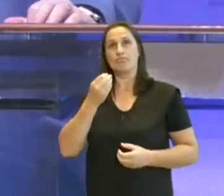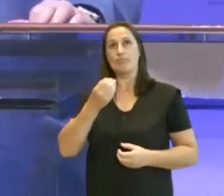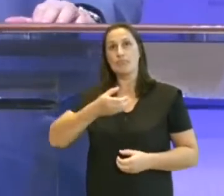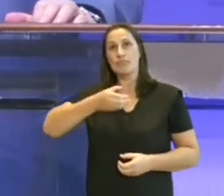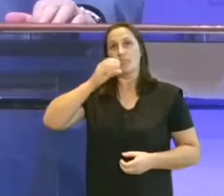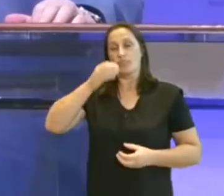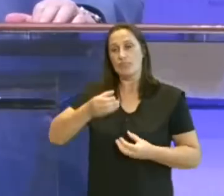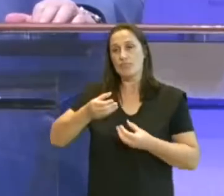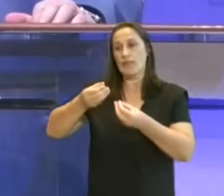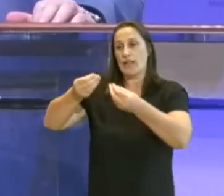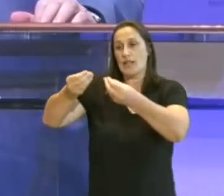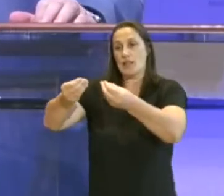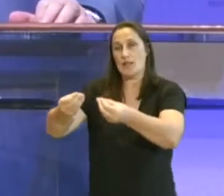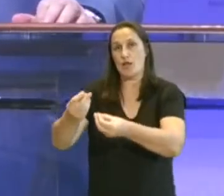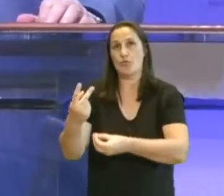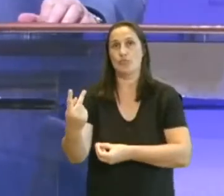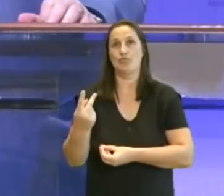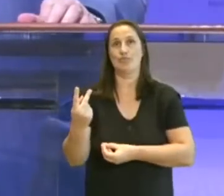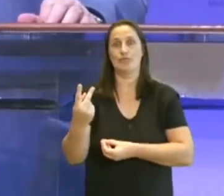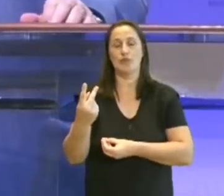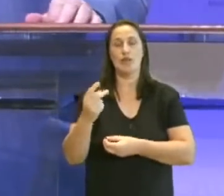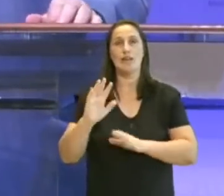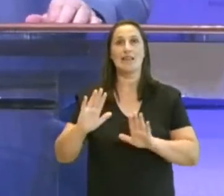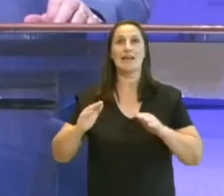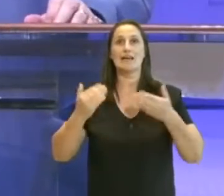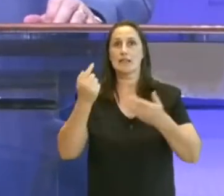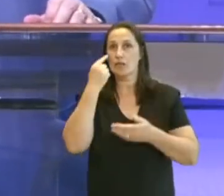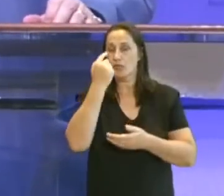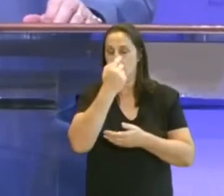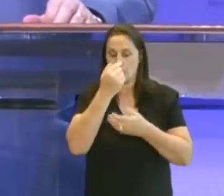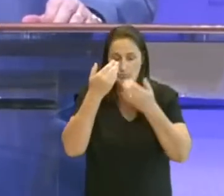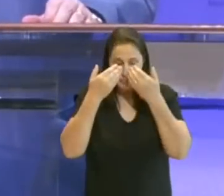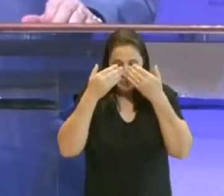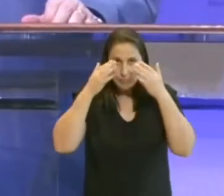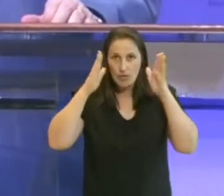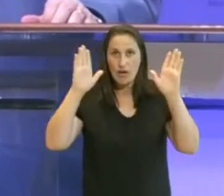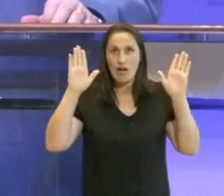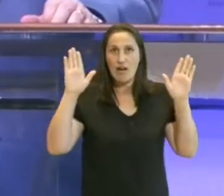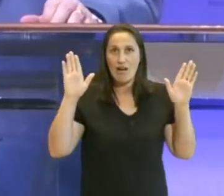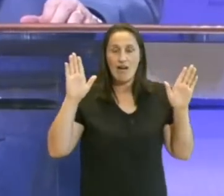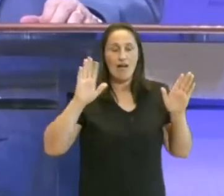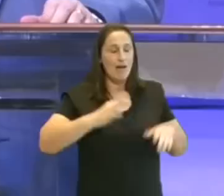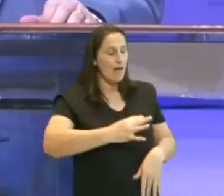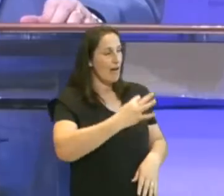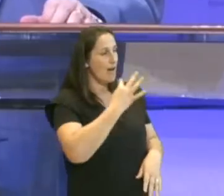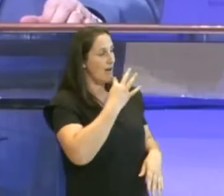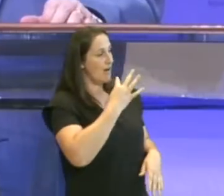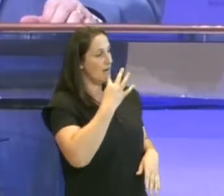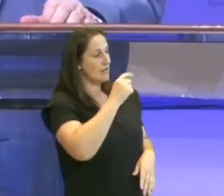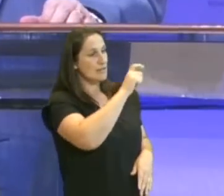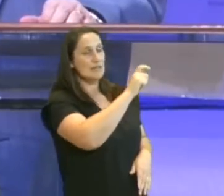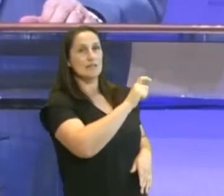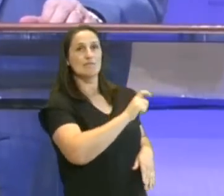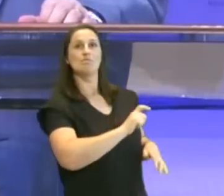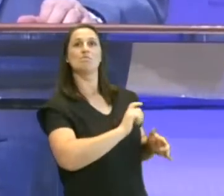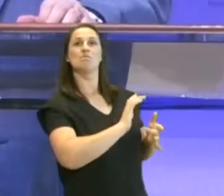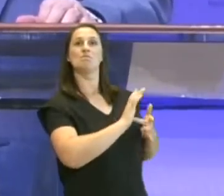eles. E então os olhos deles foram abertos e reconheceram, e